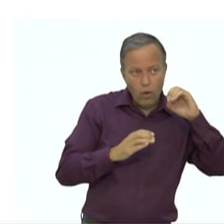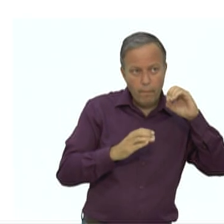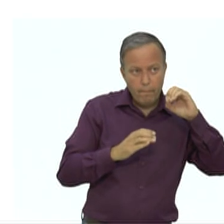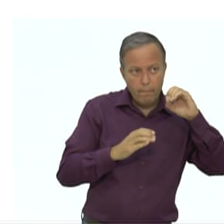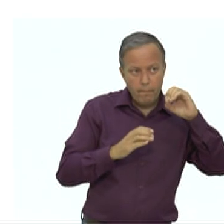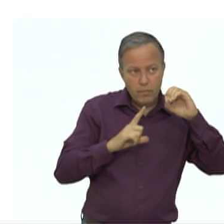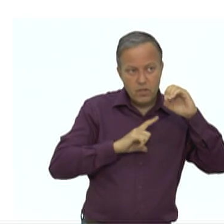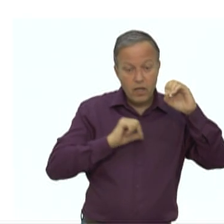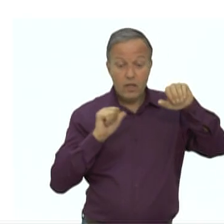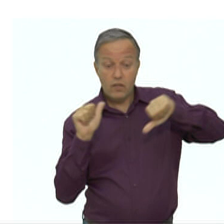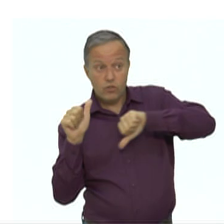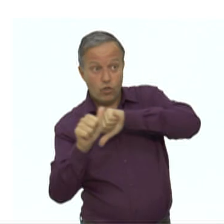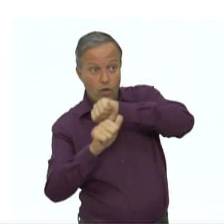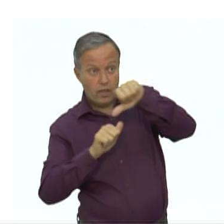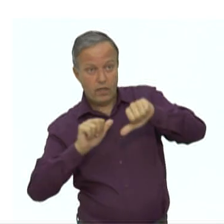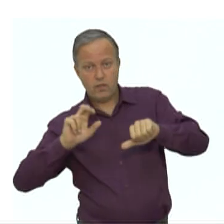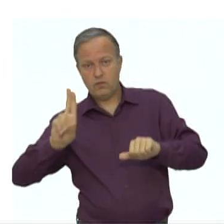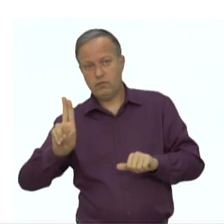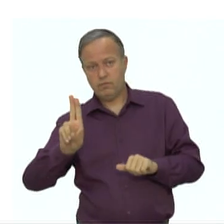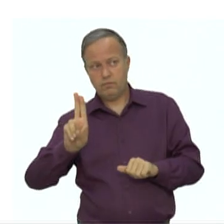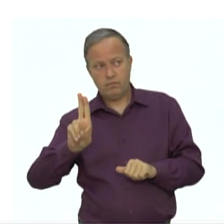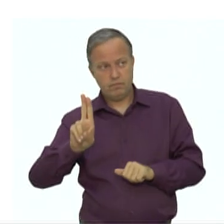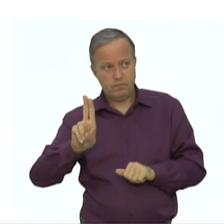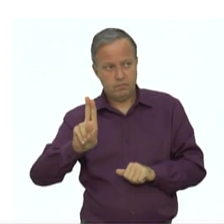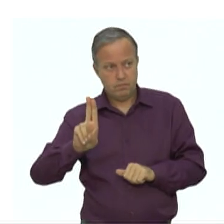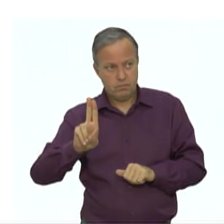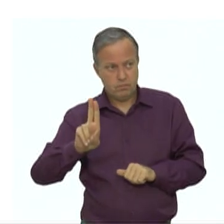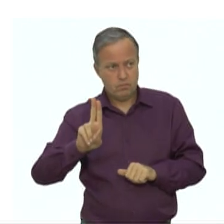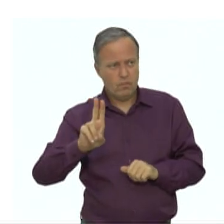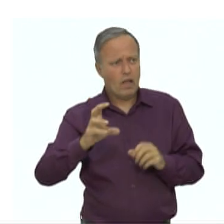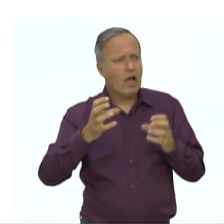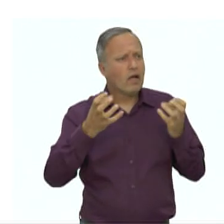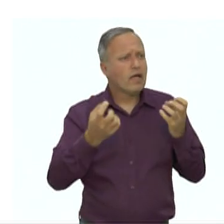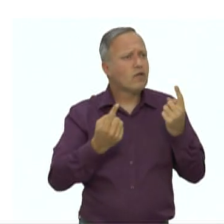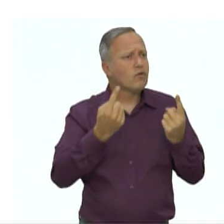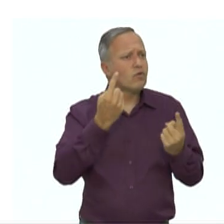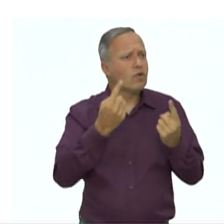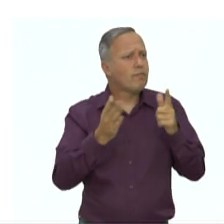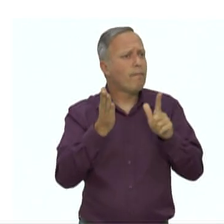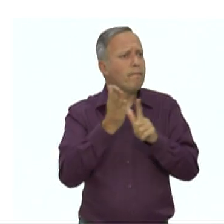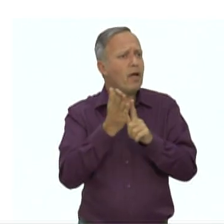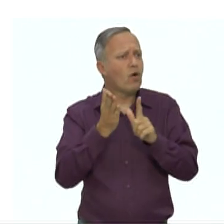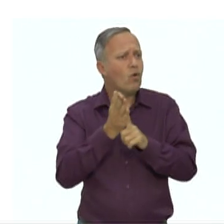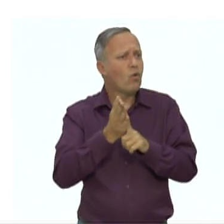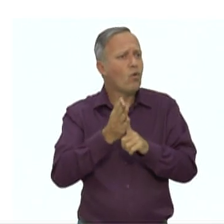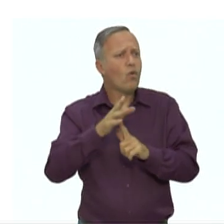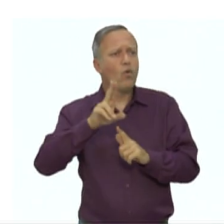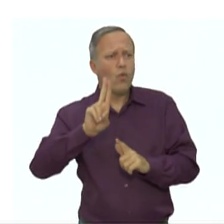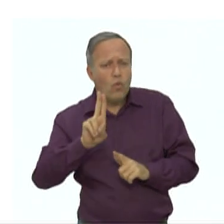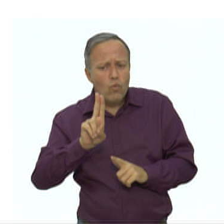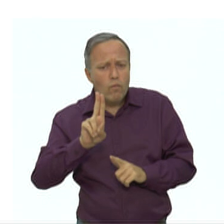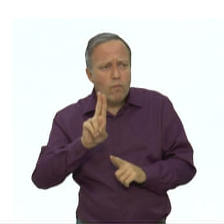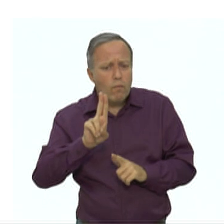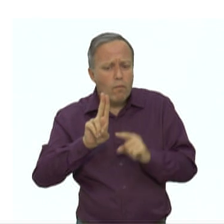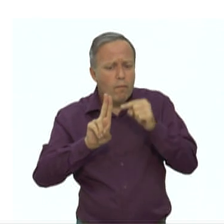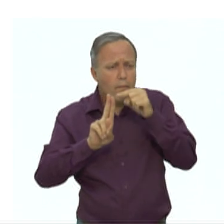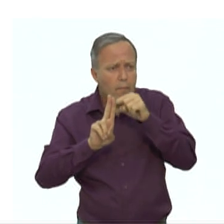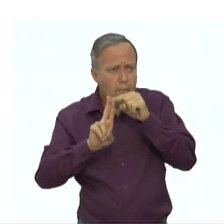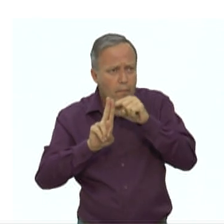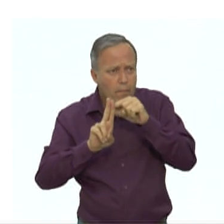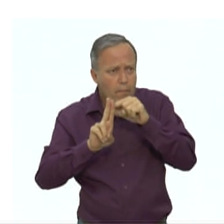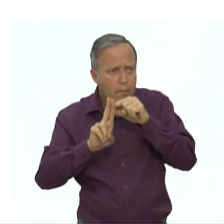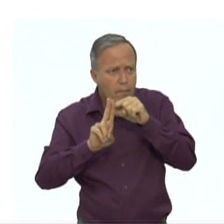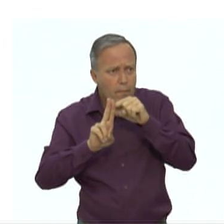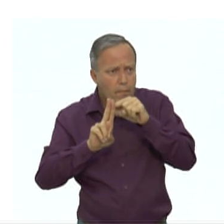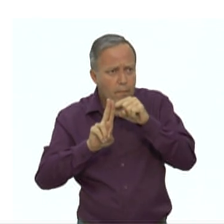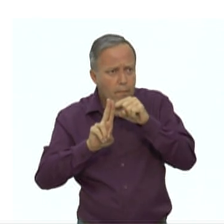se convierte em U. Queres qualquer papel U hojas